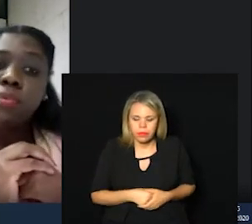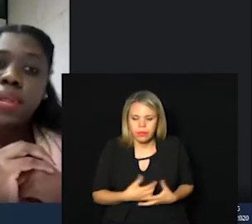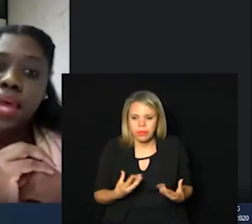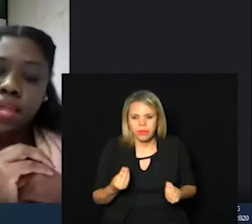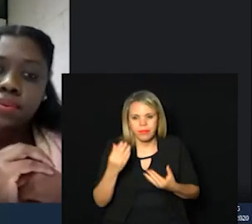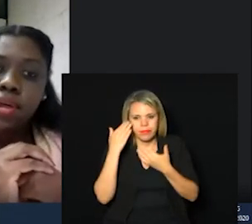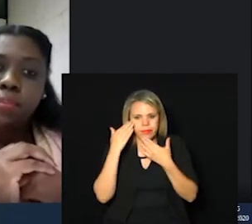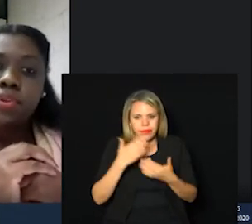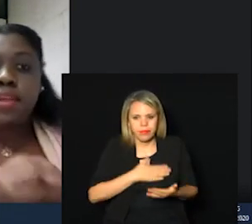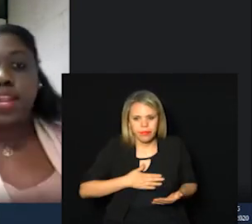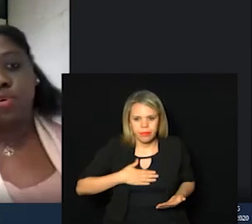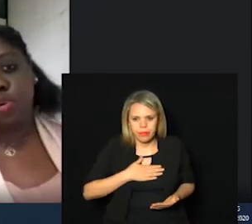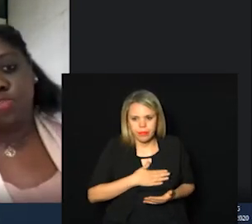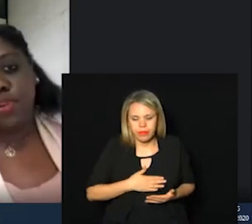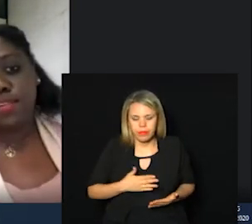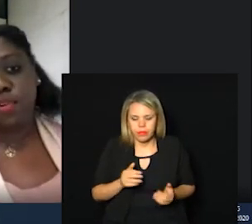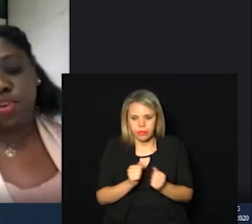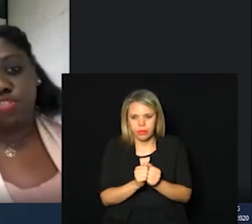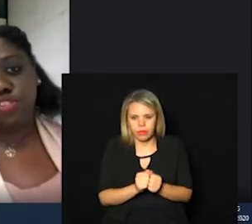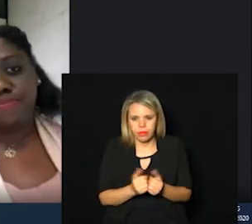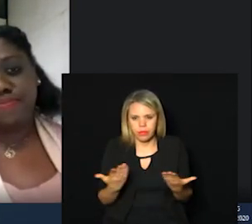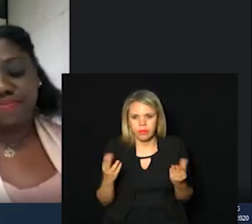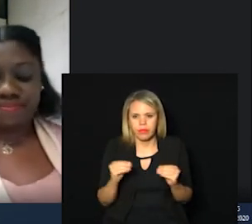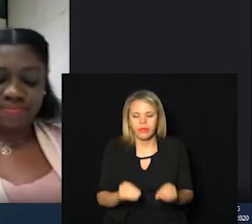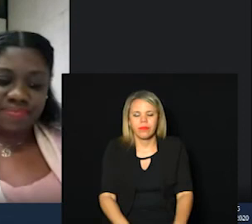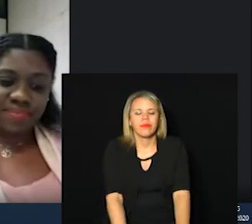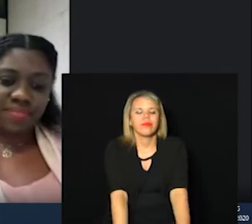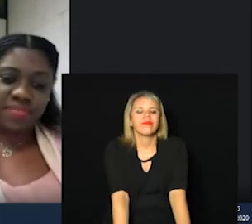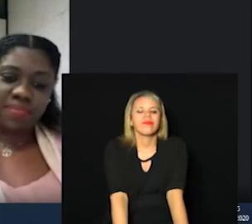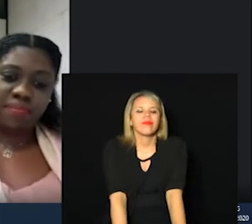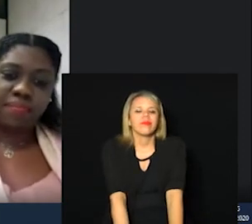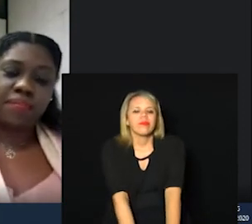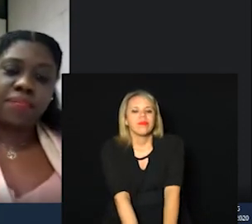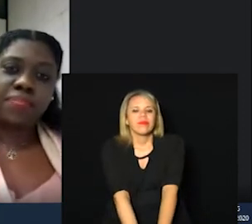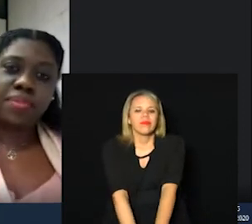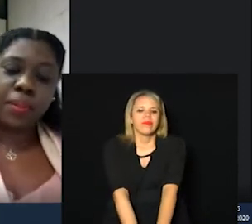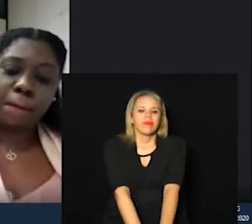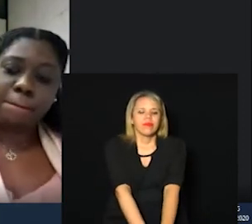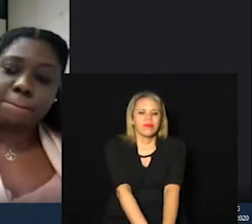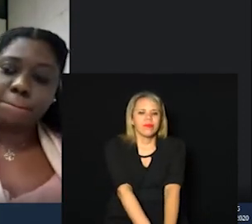muitíssimo obrigado por estarem conosco nessa noite.